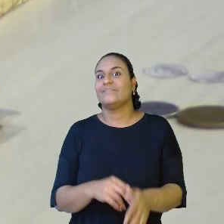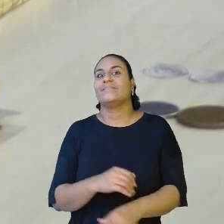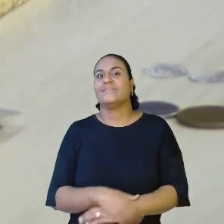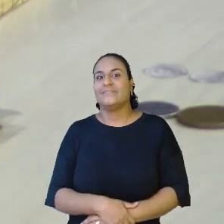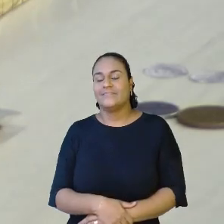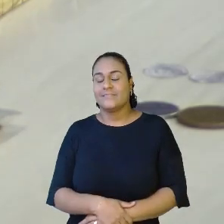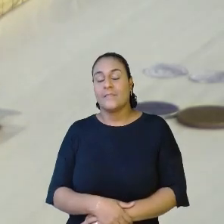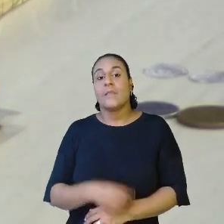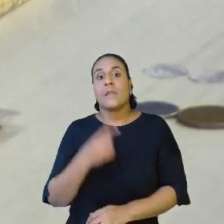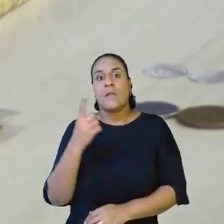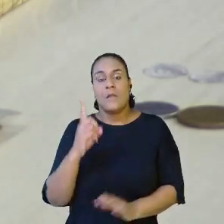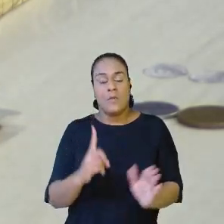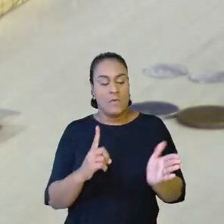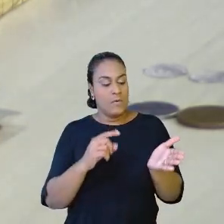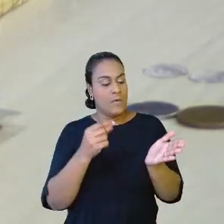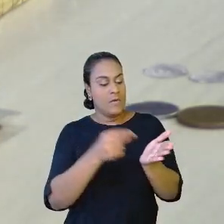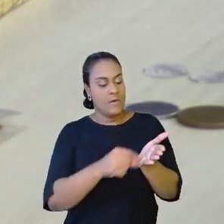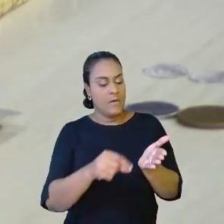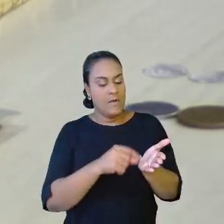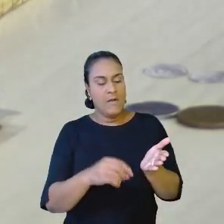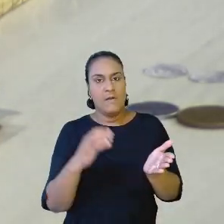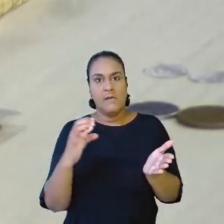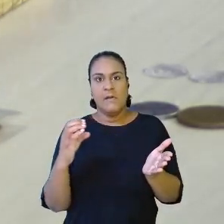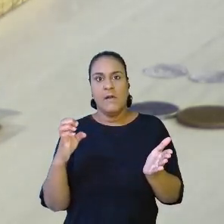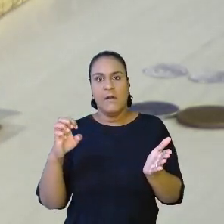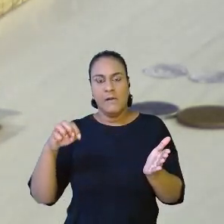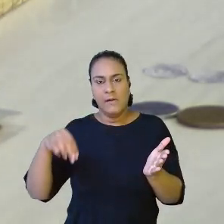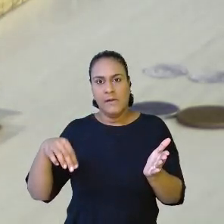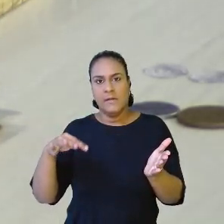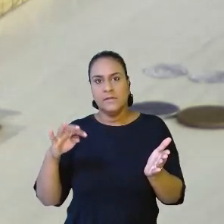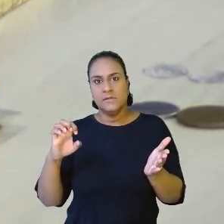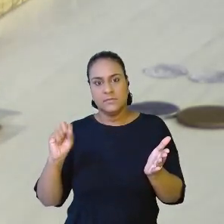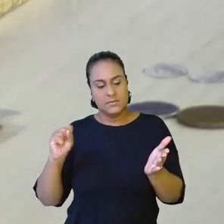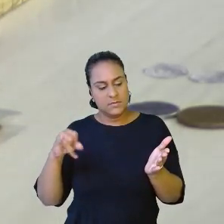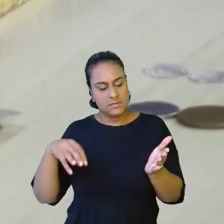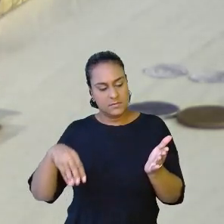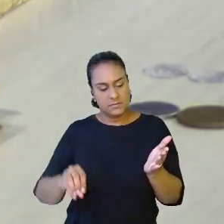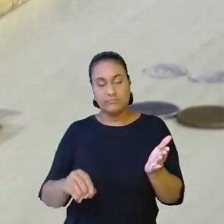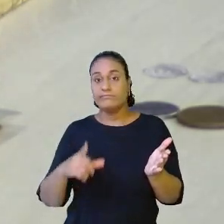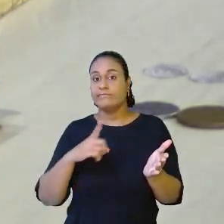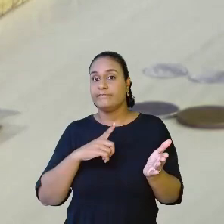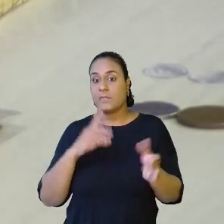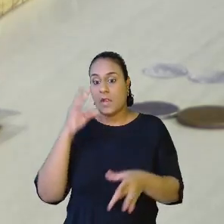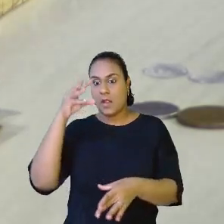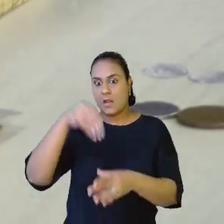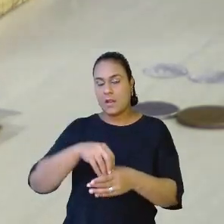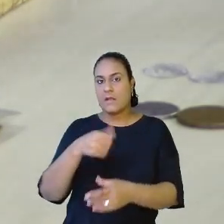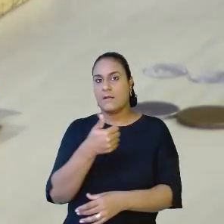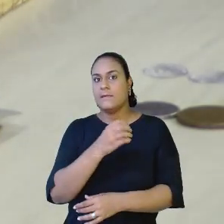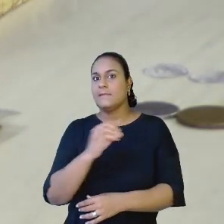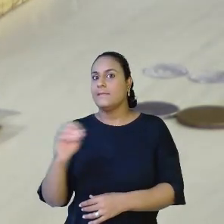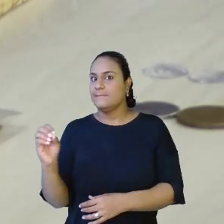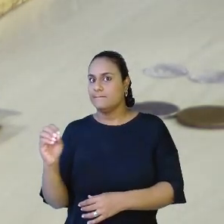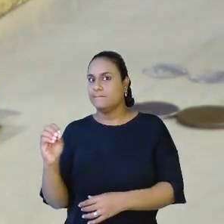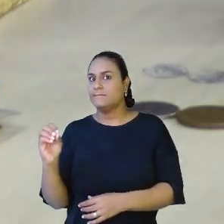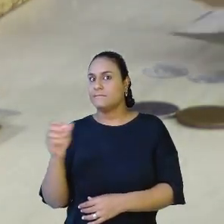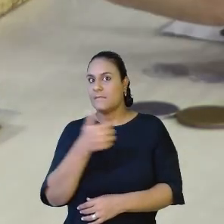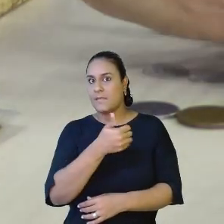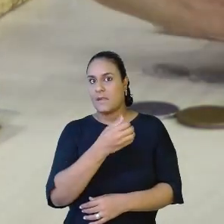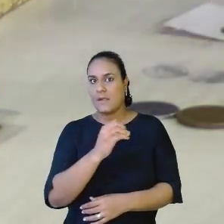1 centésimo é uma parte do inteiro que tinha 100. 1 centésimo eu